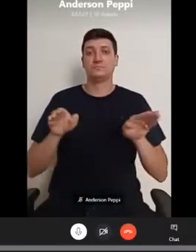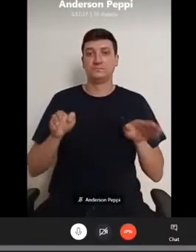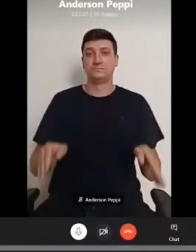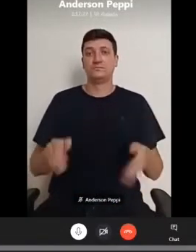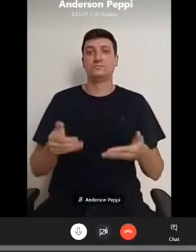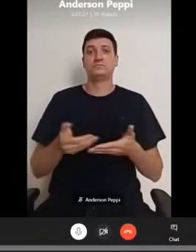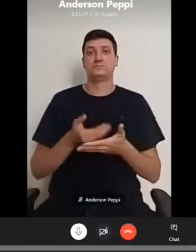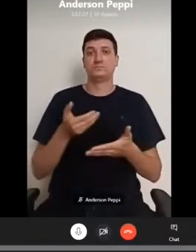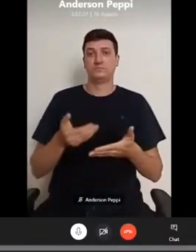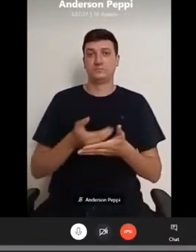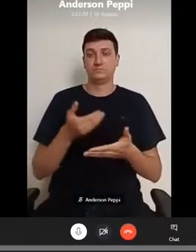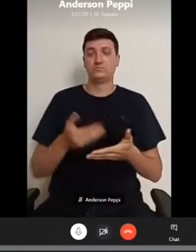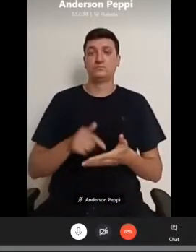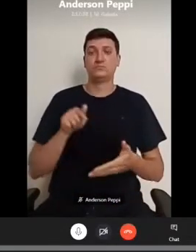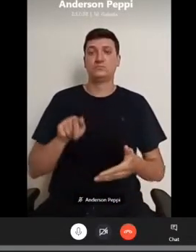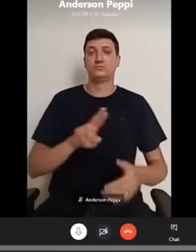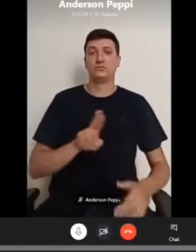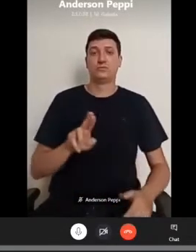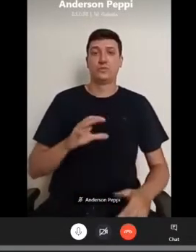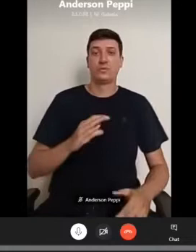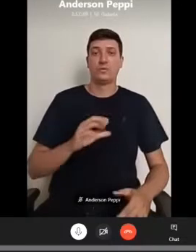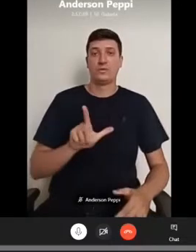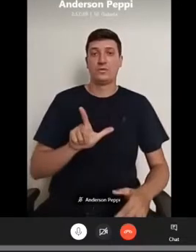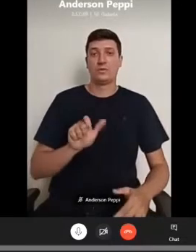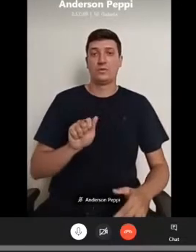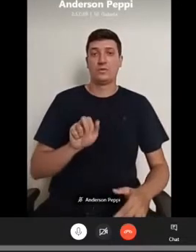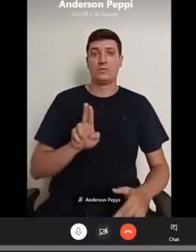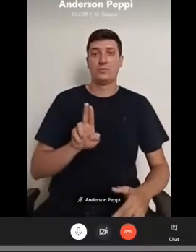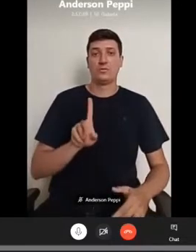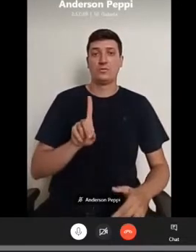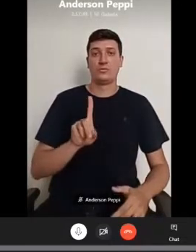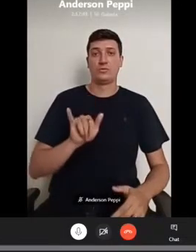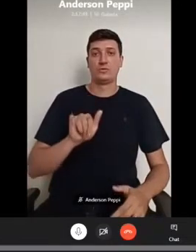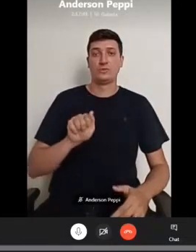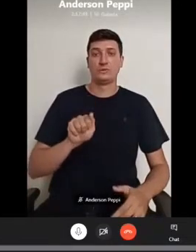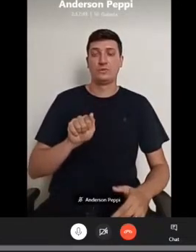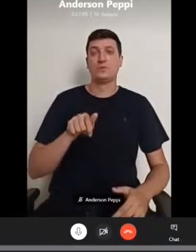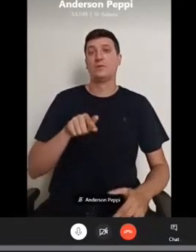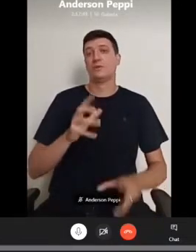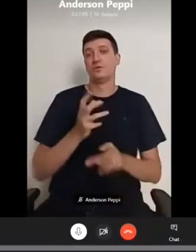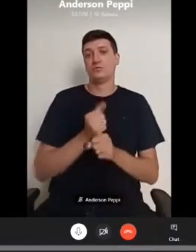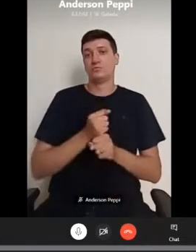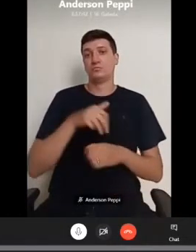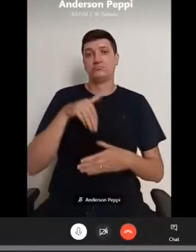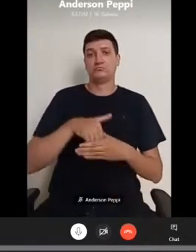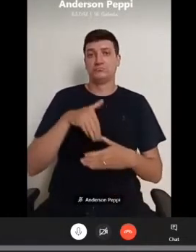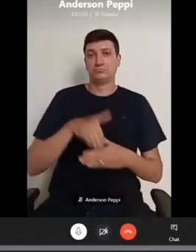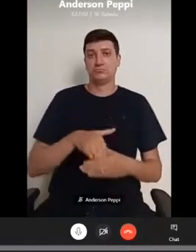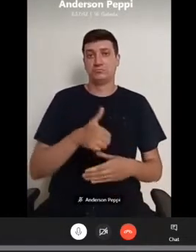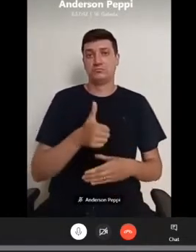Cláudia Maria Gabriel, com 10 votos. Segundo secretário,